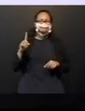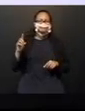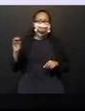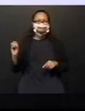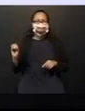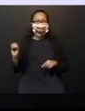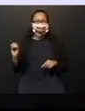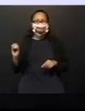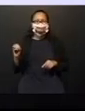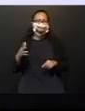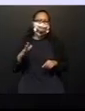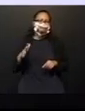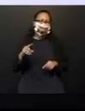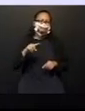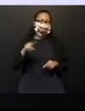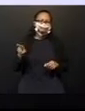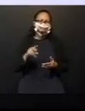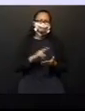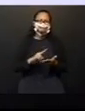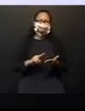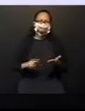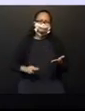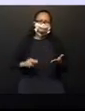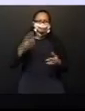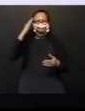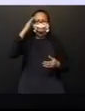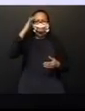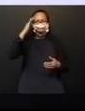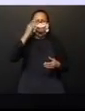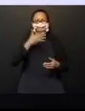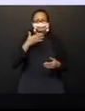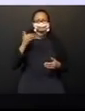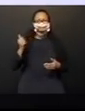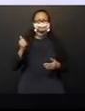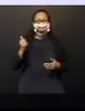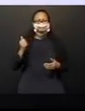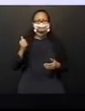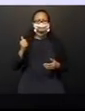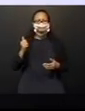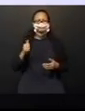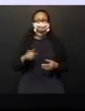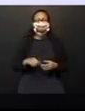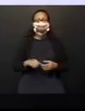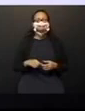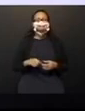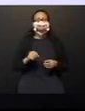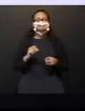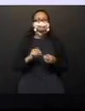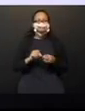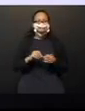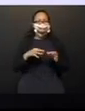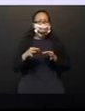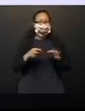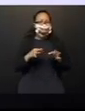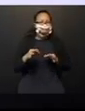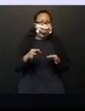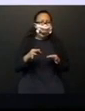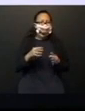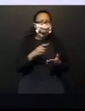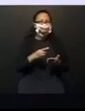vocês querem desenhar também para entender melhor, fiquem à vontade. Só façam organizadamente aí no material,